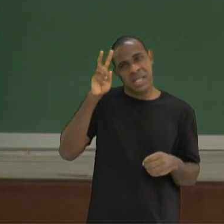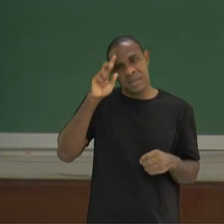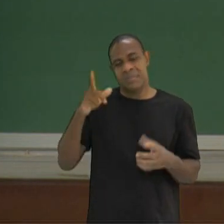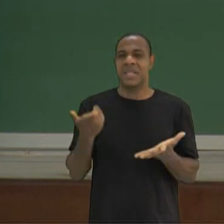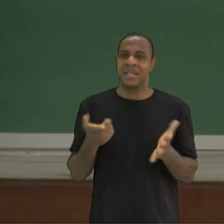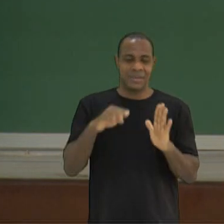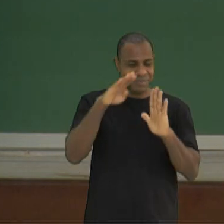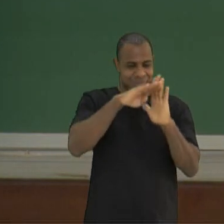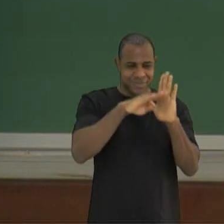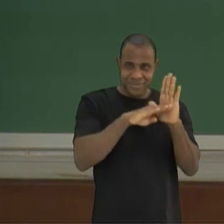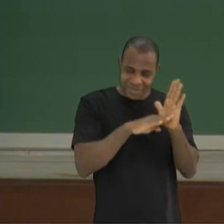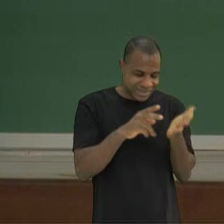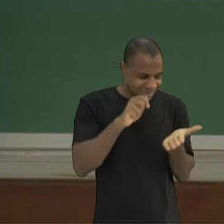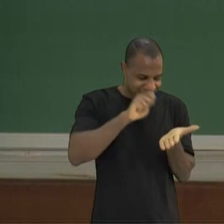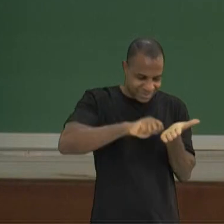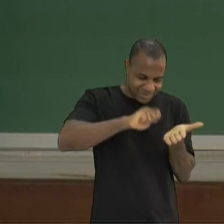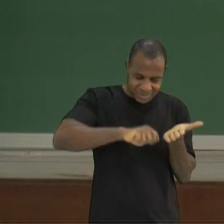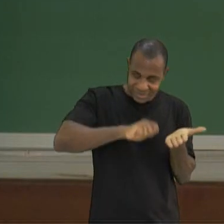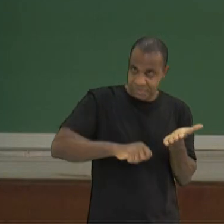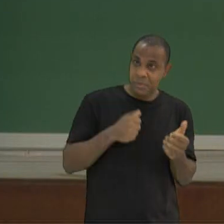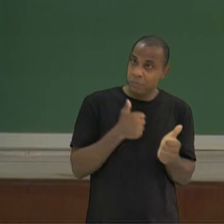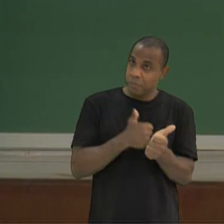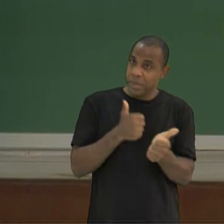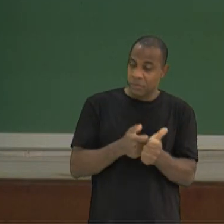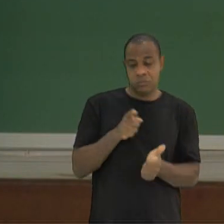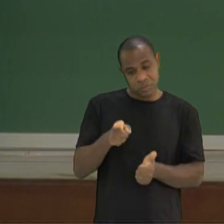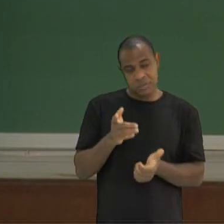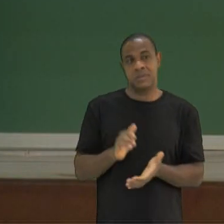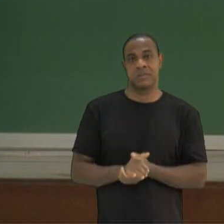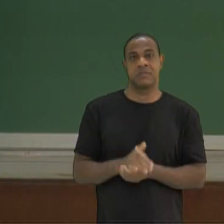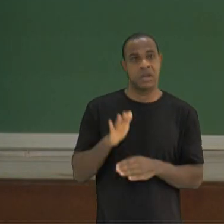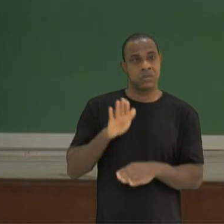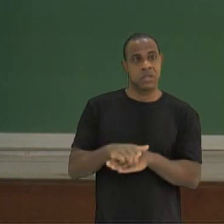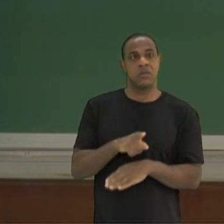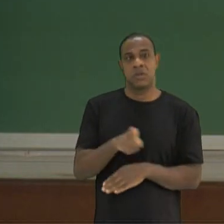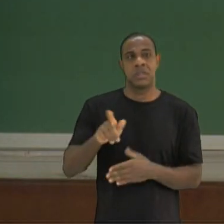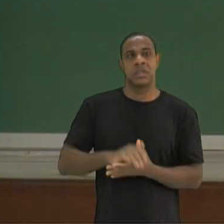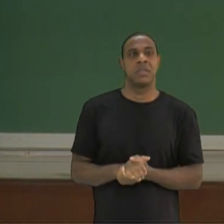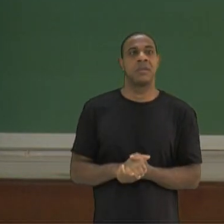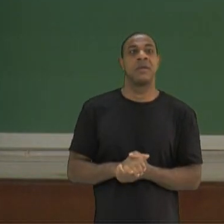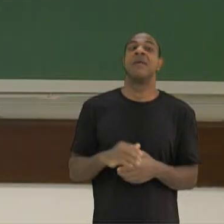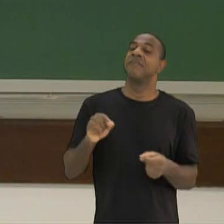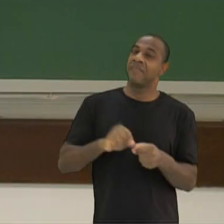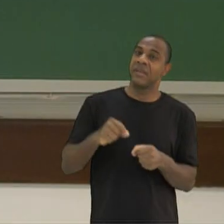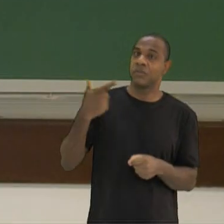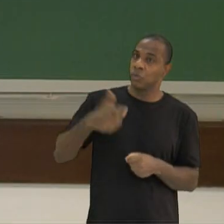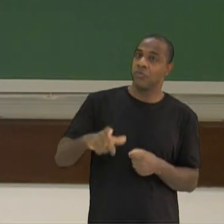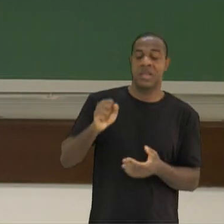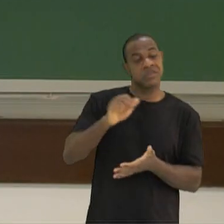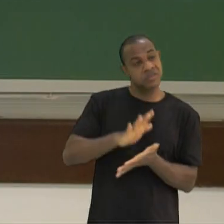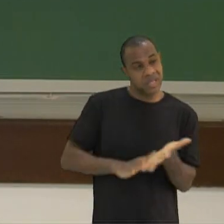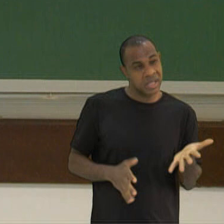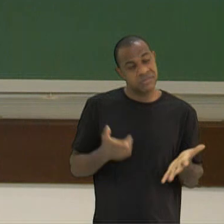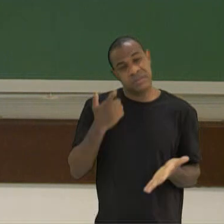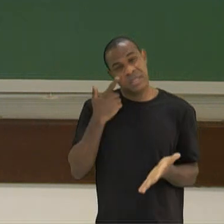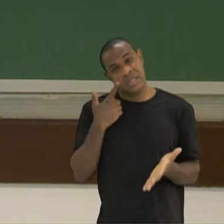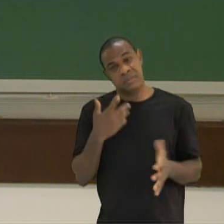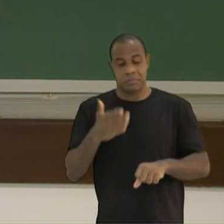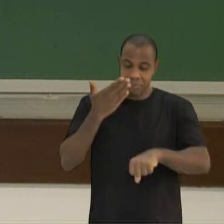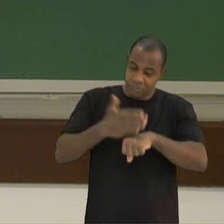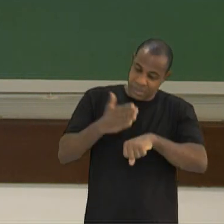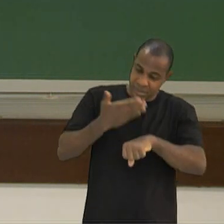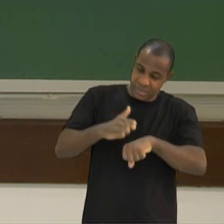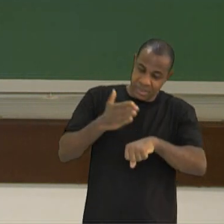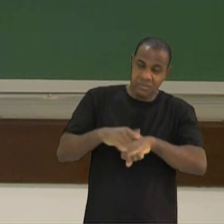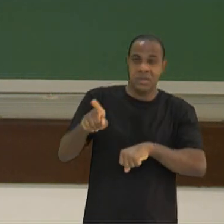tá sempre pertinho de você, que isso vai te ajudar bastante, tá? Refaça, né, os exercícios, porque é só assim para